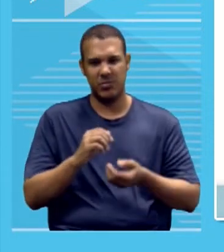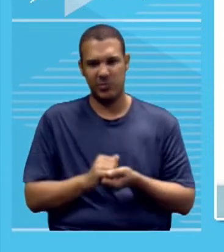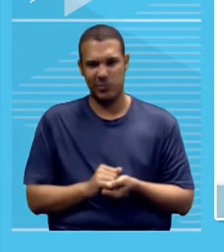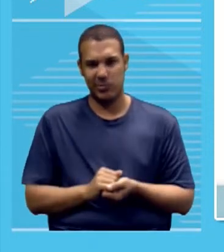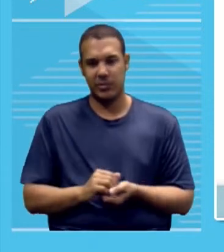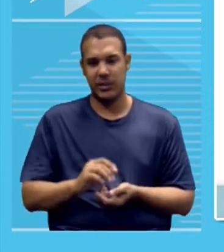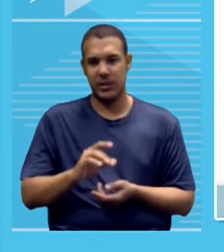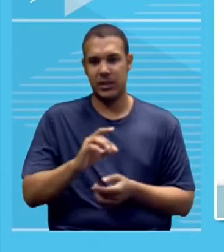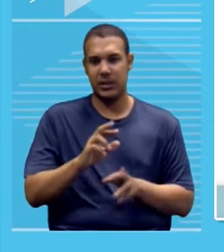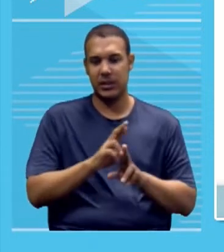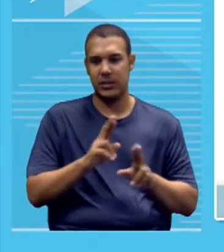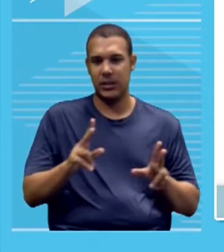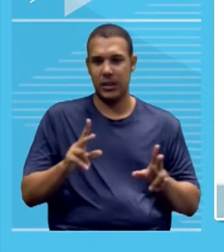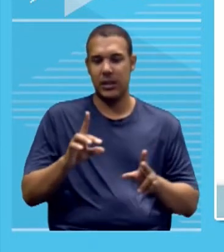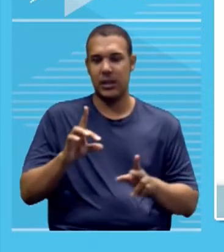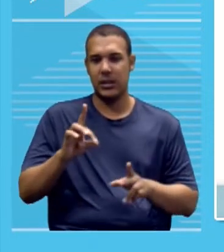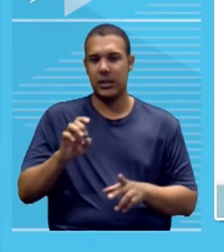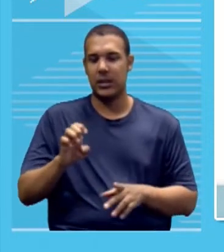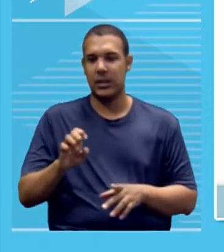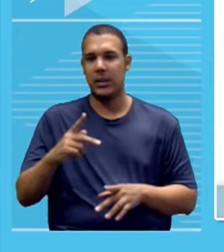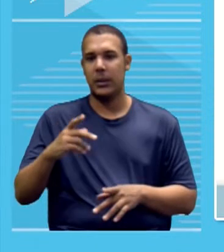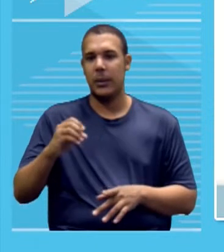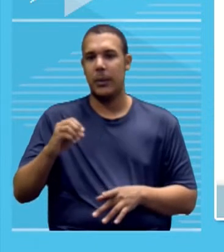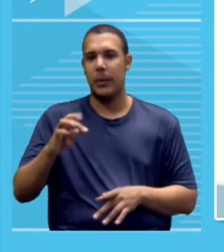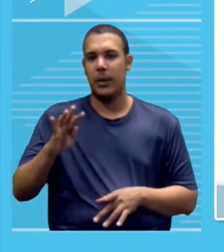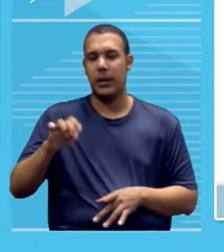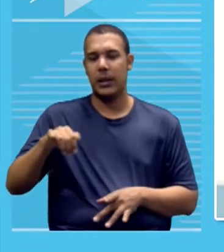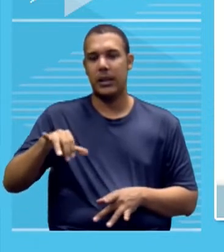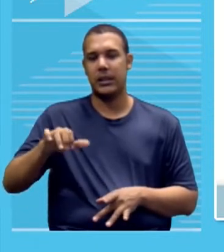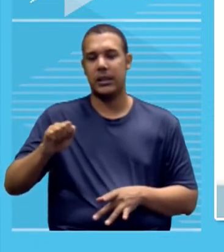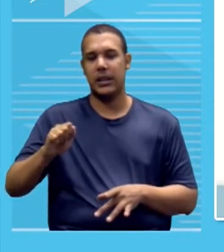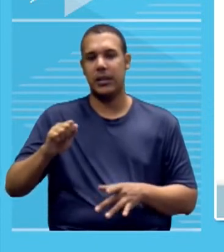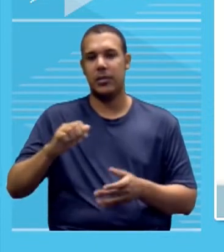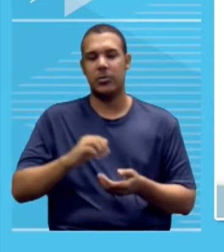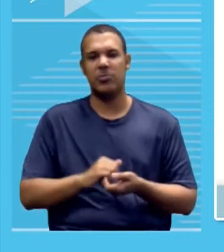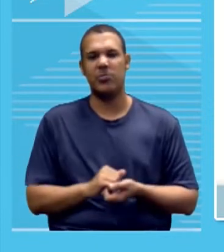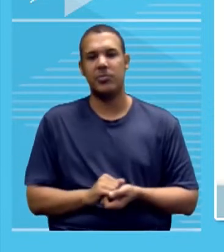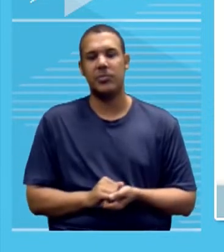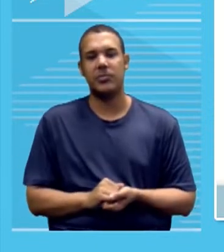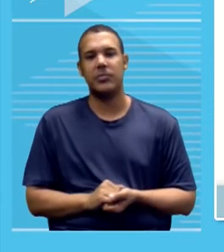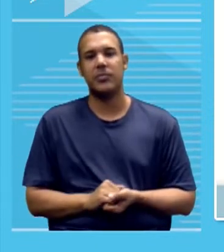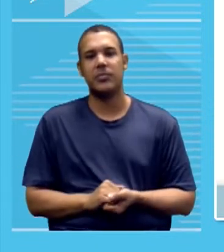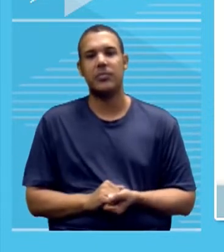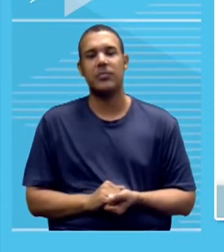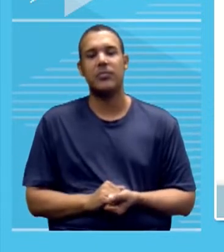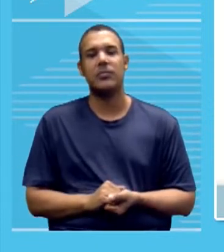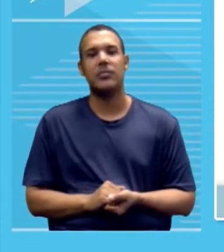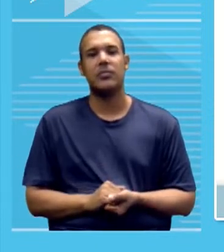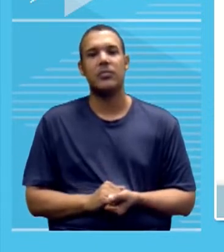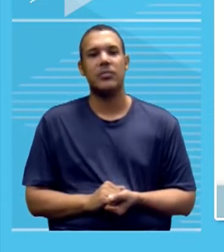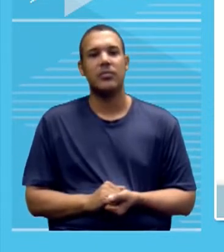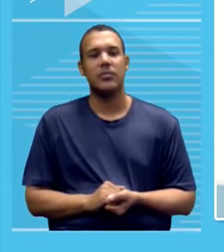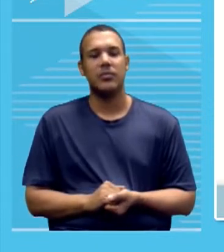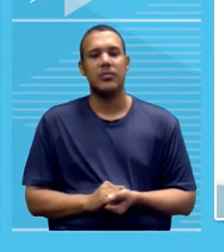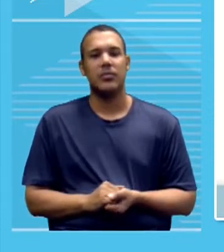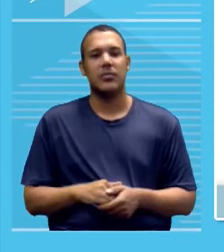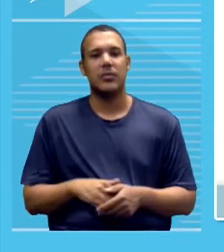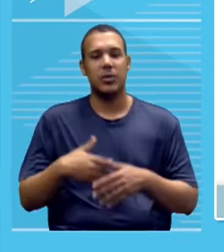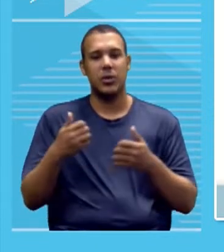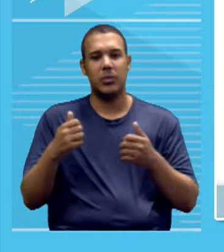de potencial. Bacana? Então a gente tem essa sensação de DDP dentro do sistema. Os melhores